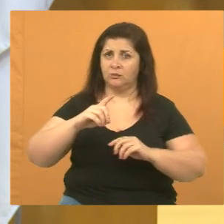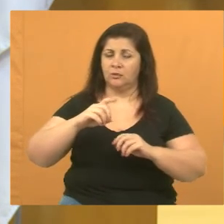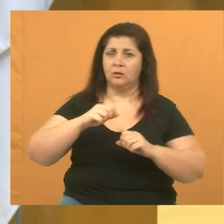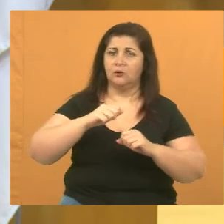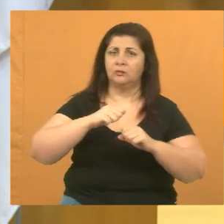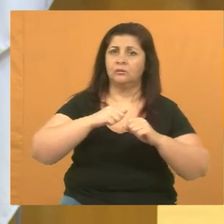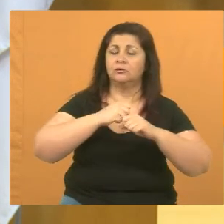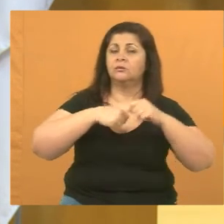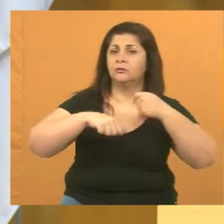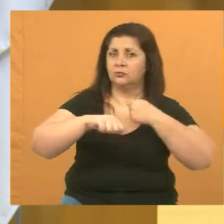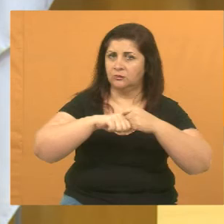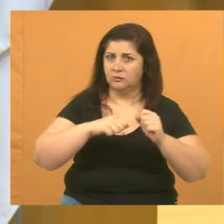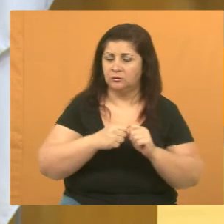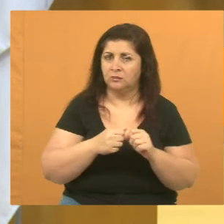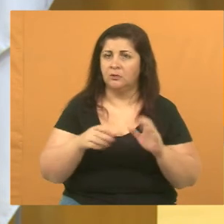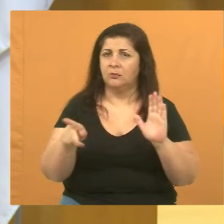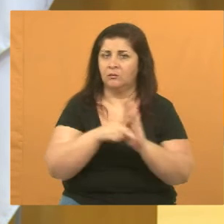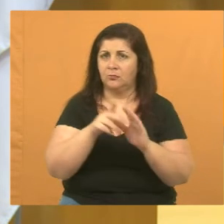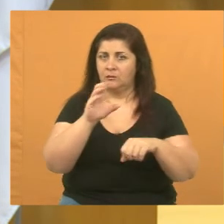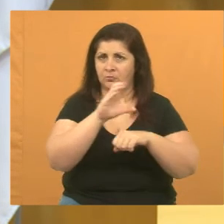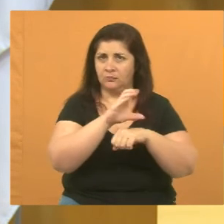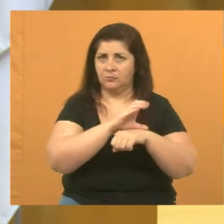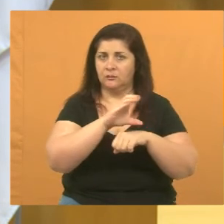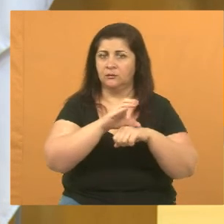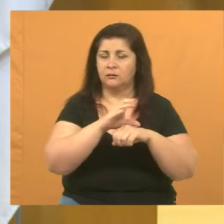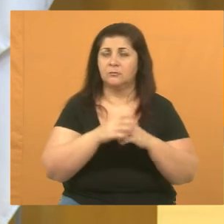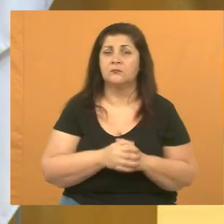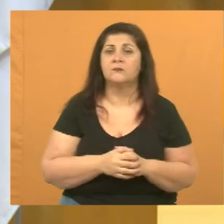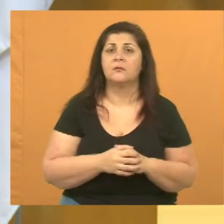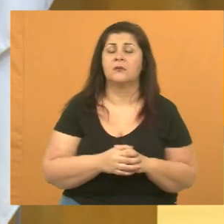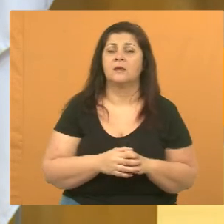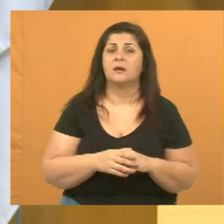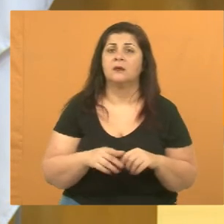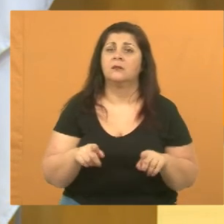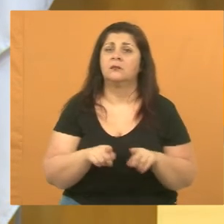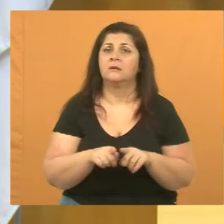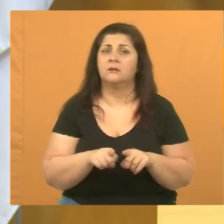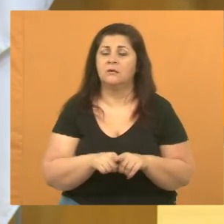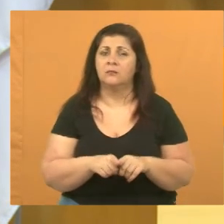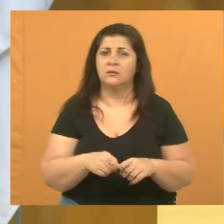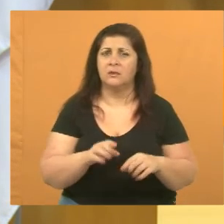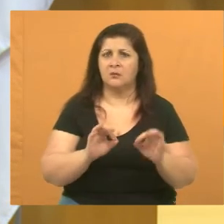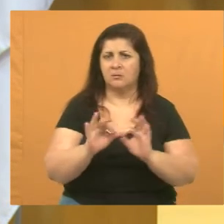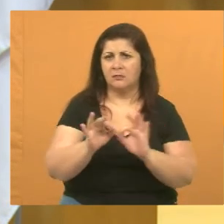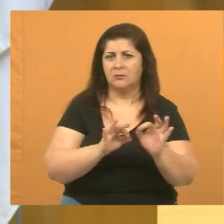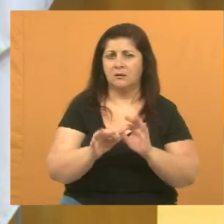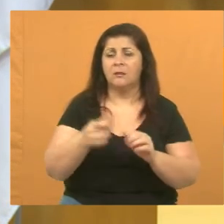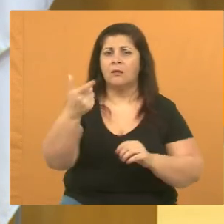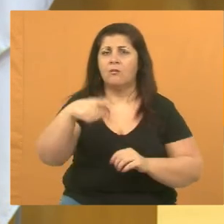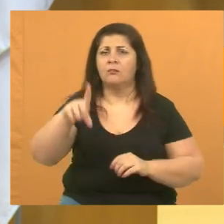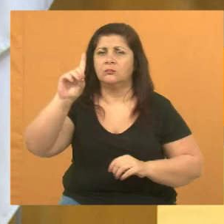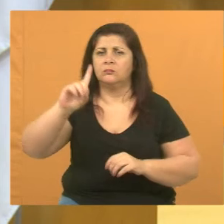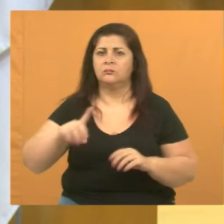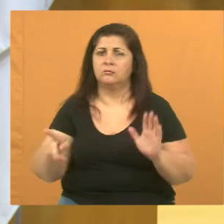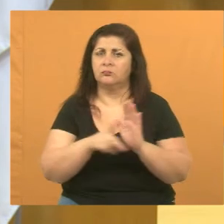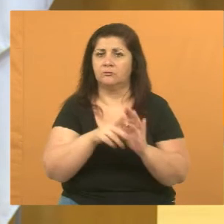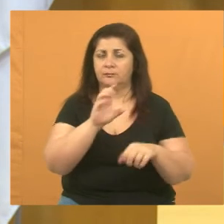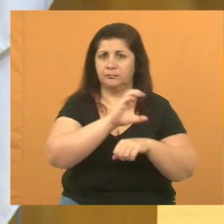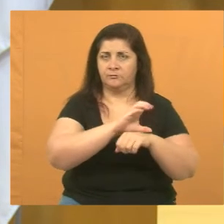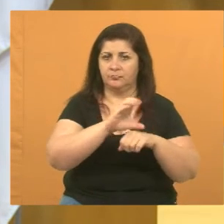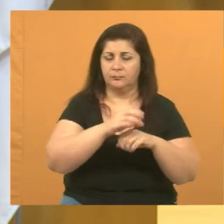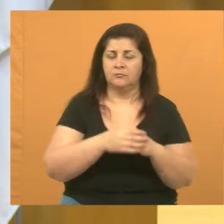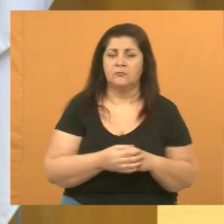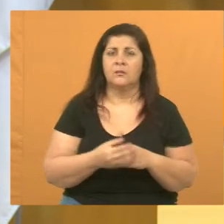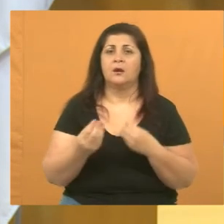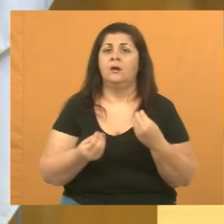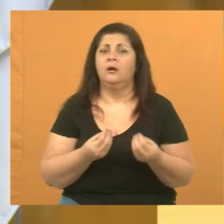previsto no artigo 6º da Constituição Federal, é condição para a realização integral de outros direitos constitucionais,